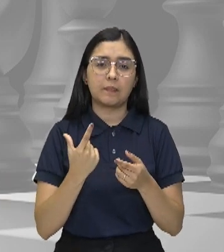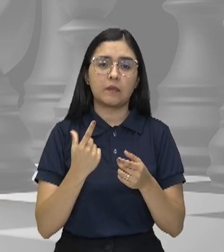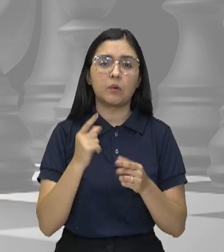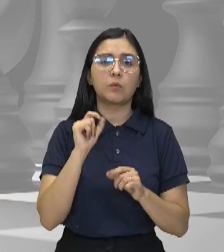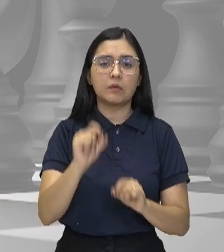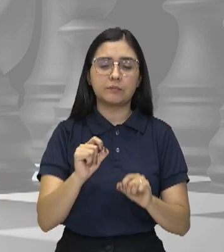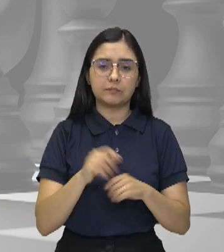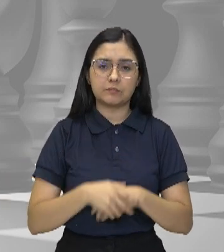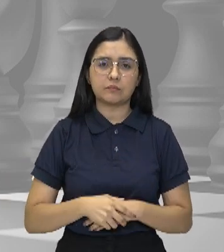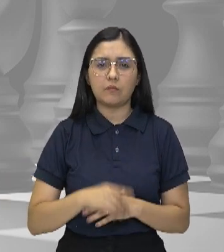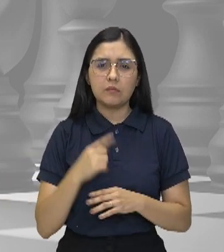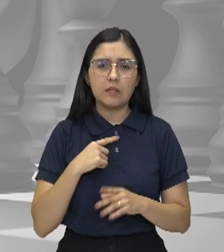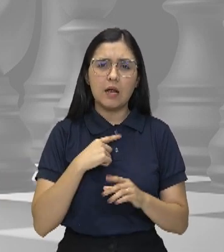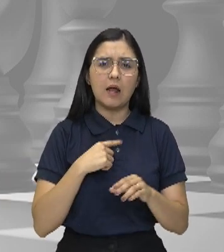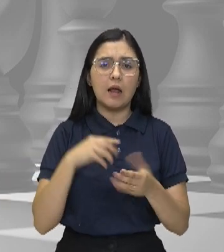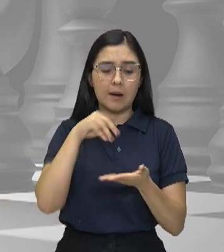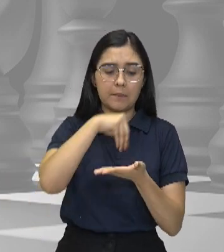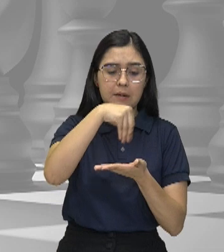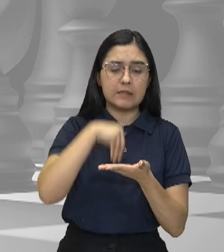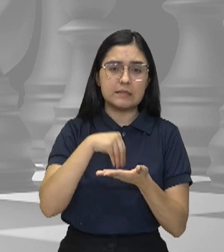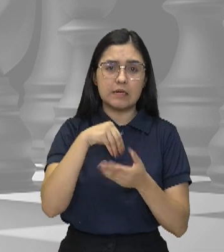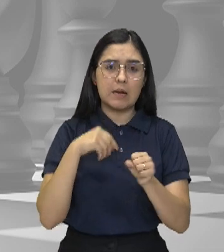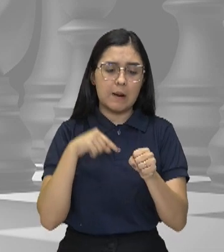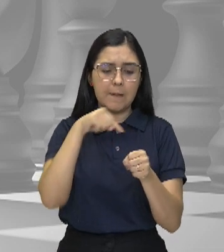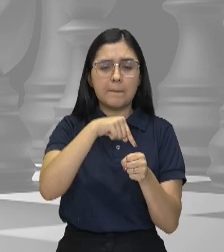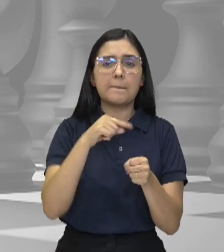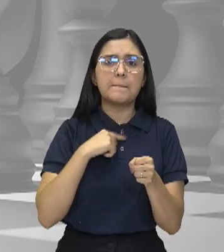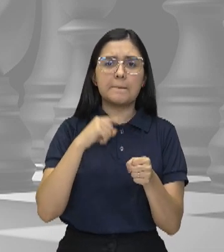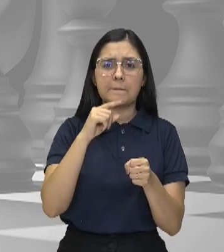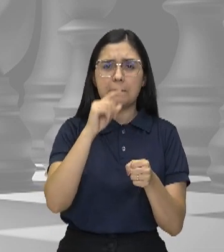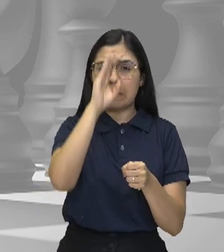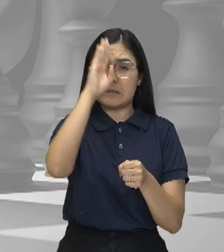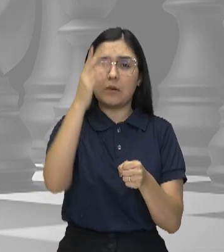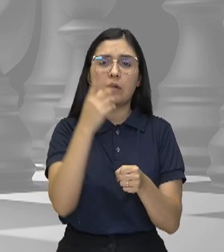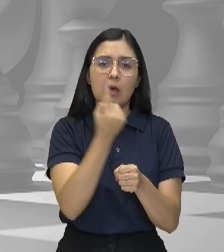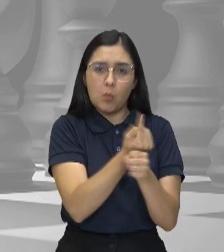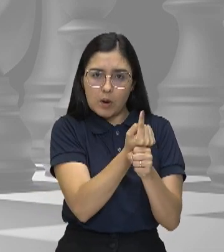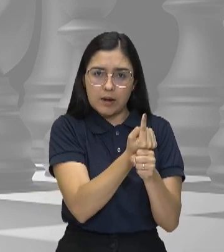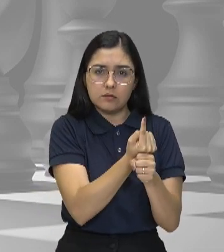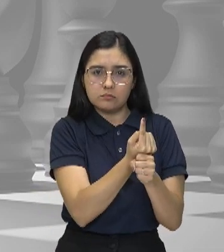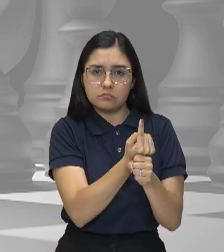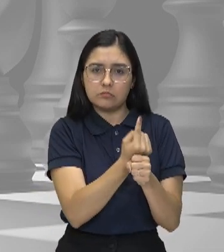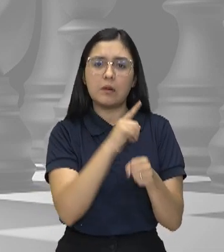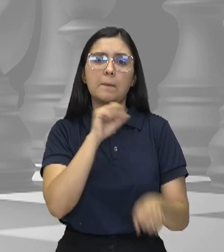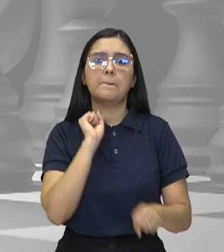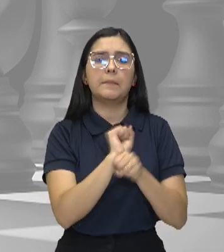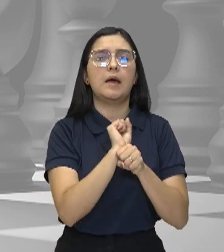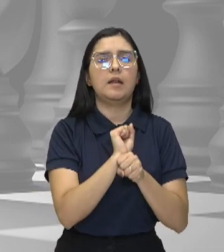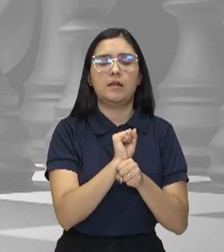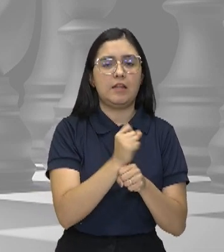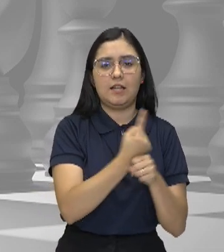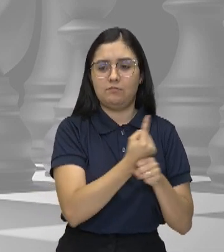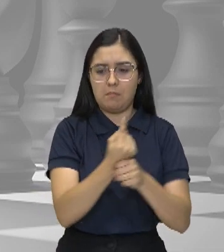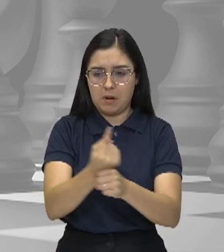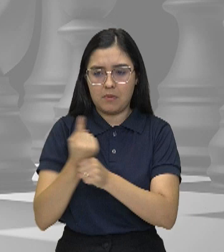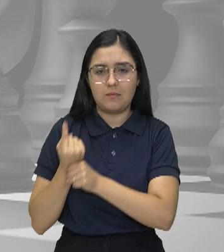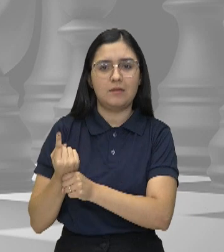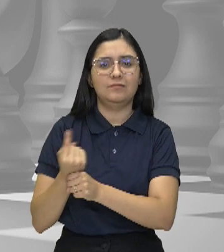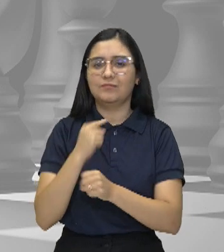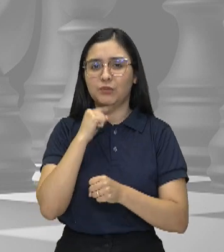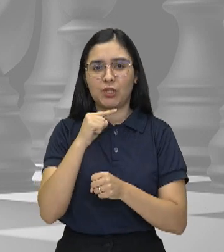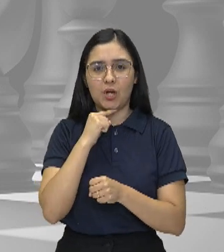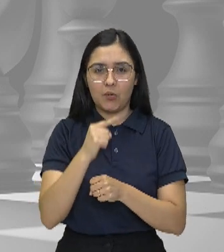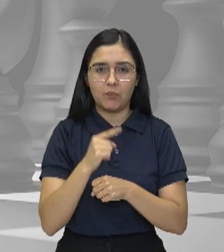deixar a peça principal do adversário, que é o rei, sem alternativa de